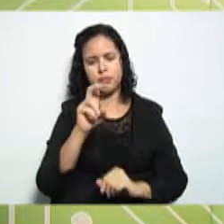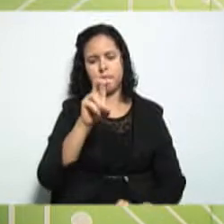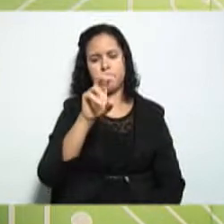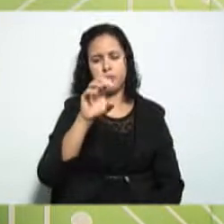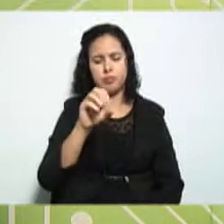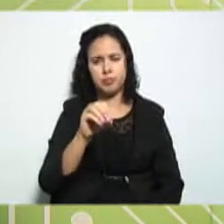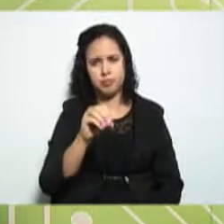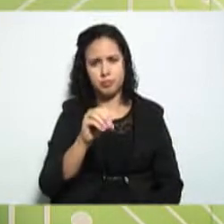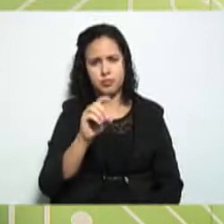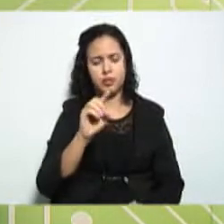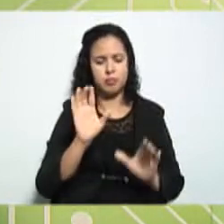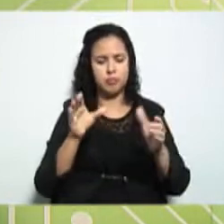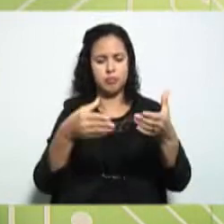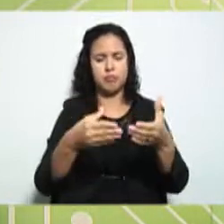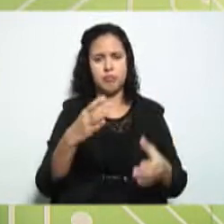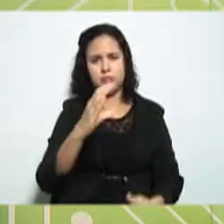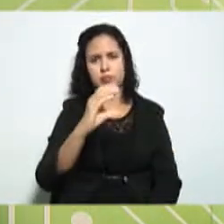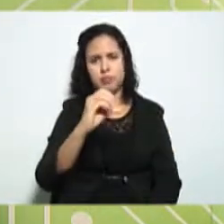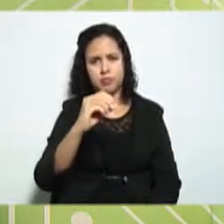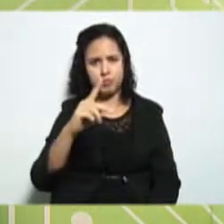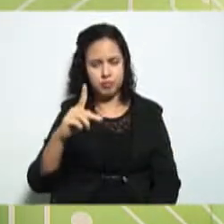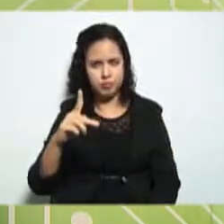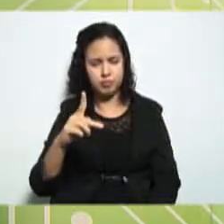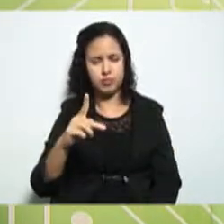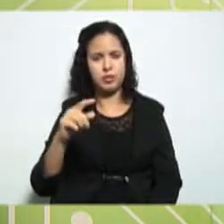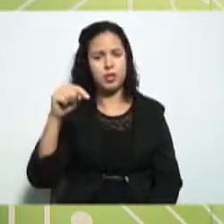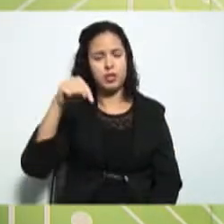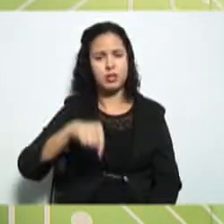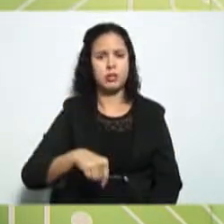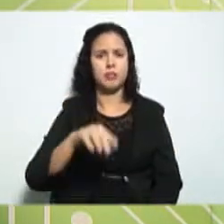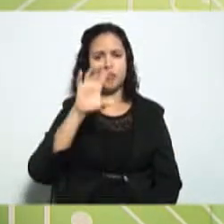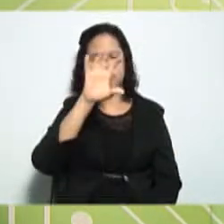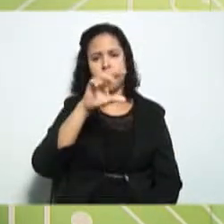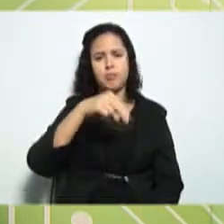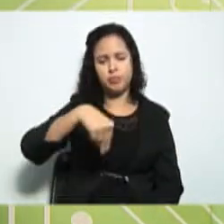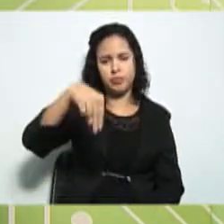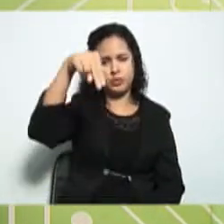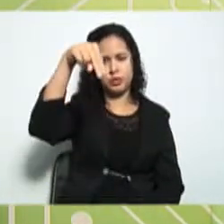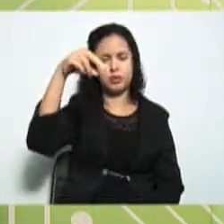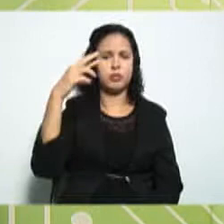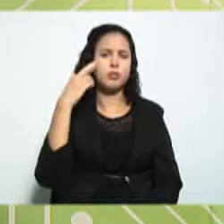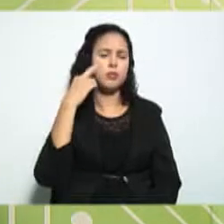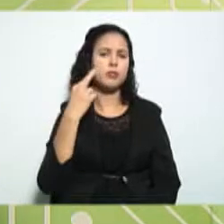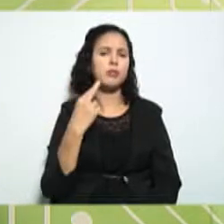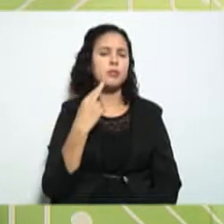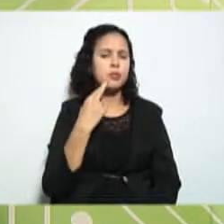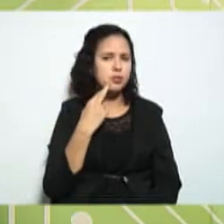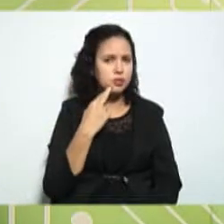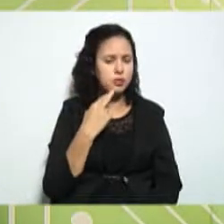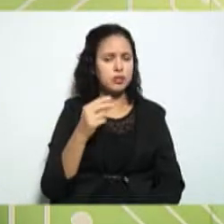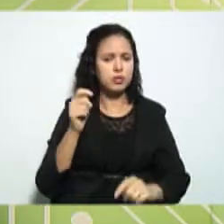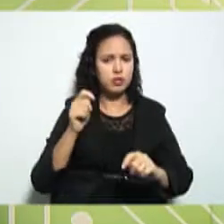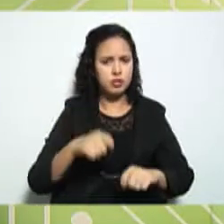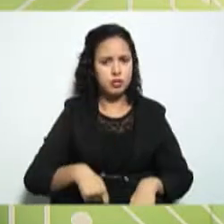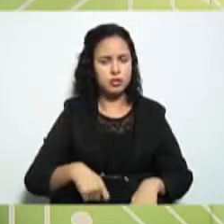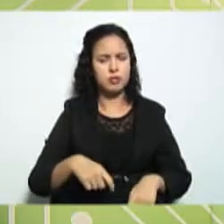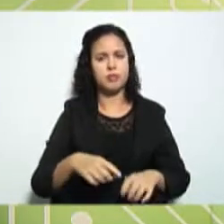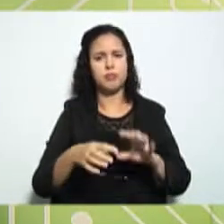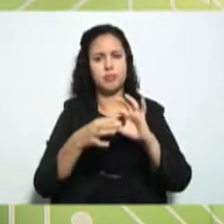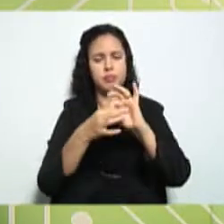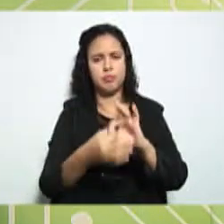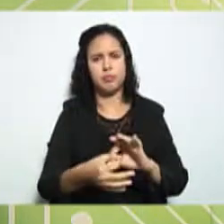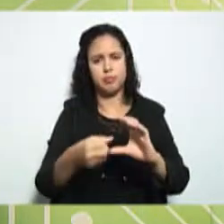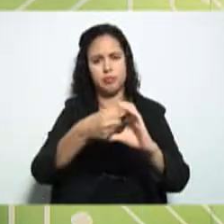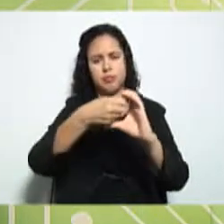Brasil. Esse é o ramo mais forte cooperativo na região norte e em Rondônia. E esse é o ramo que tem tudo a ver com as características econômicas